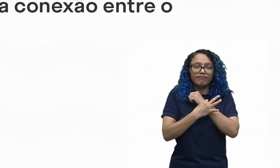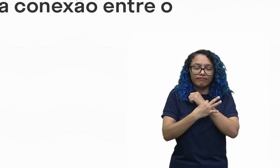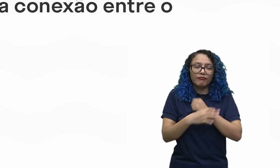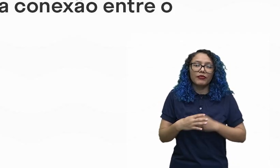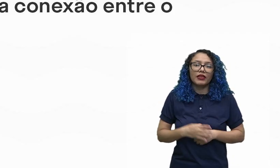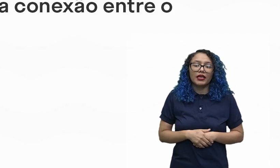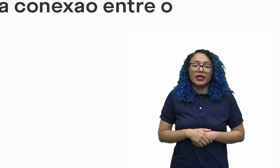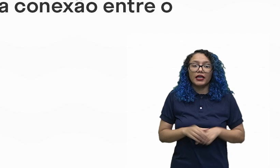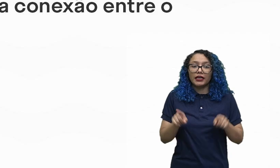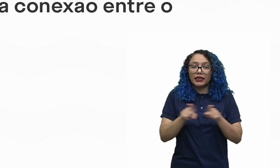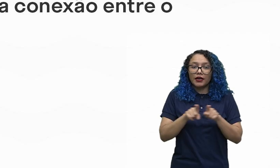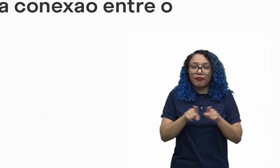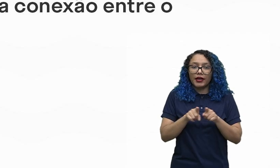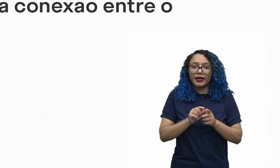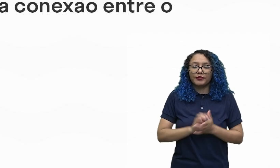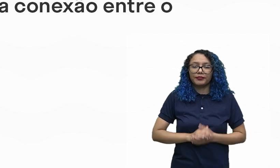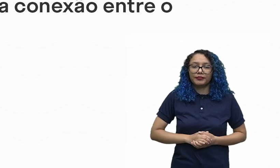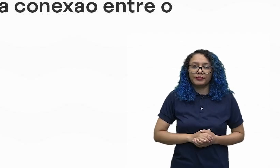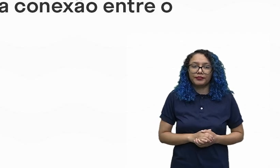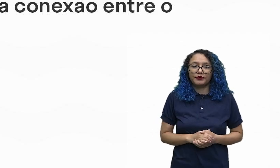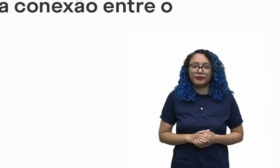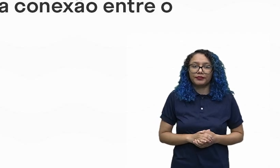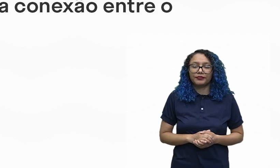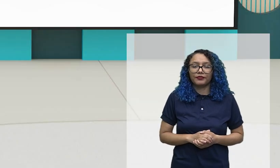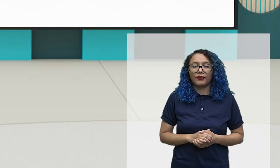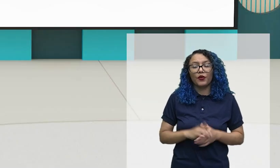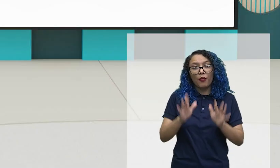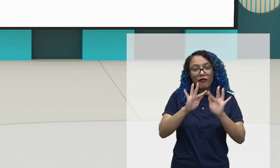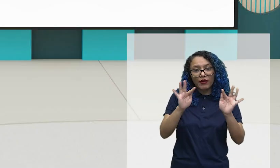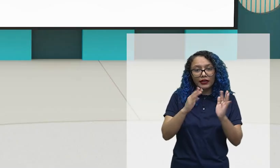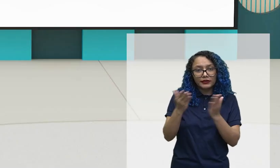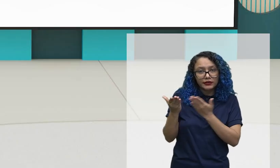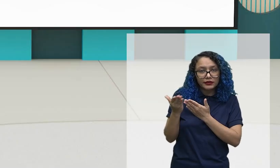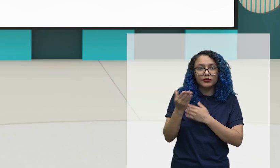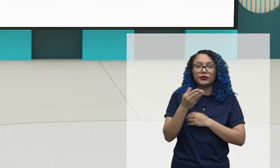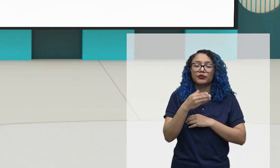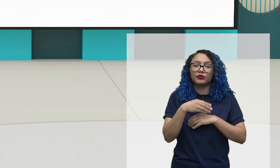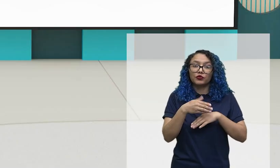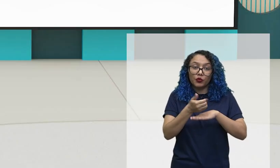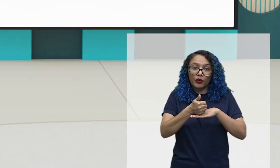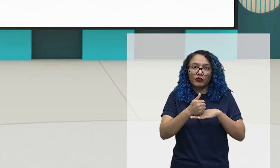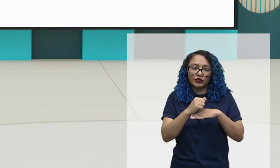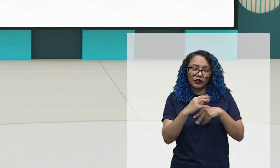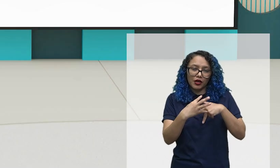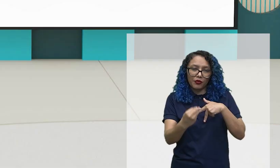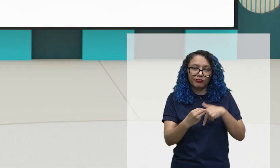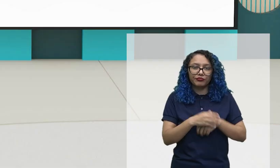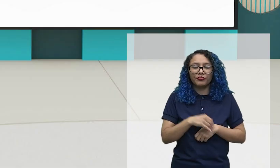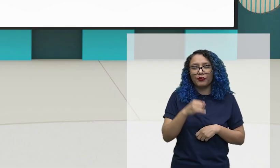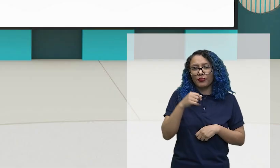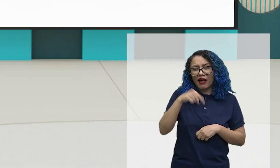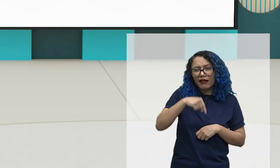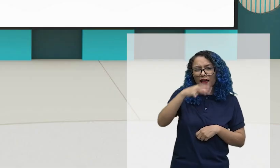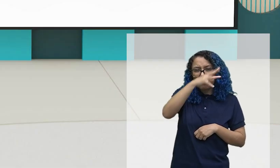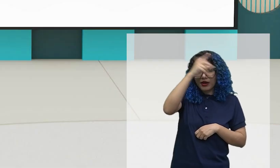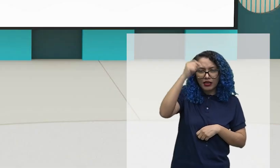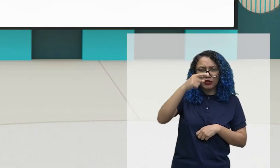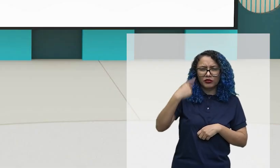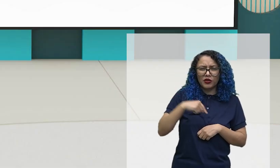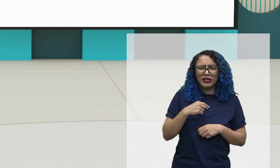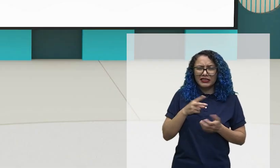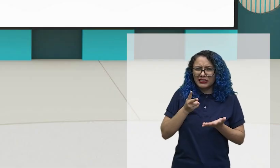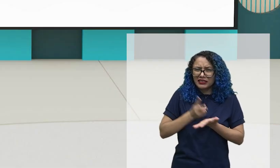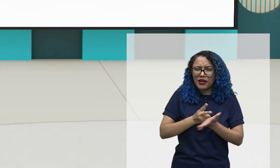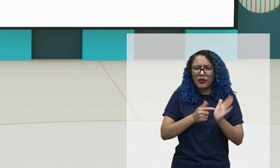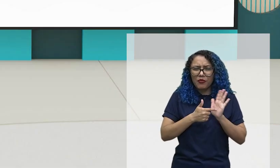presente. E sempre para se lembrar, eu trago aqui o que o Maurício traz, na sua fala que em Manaus a gente